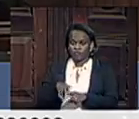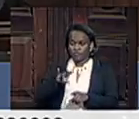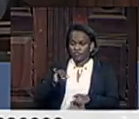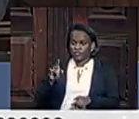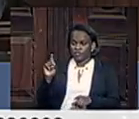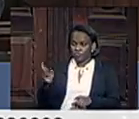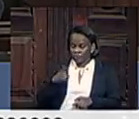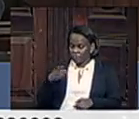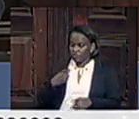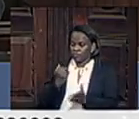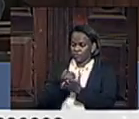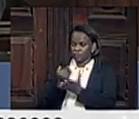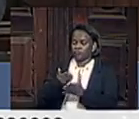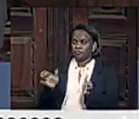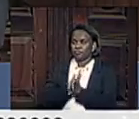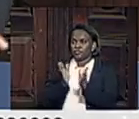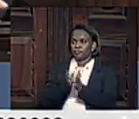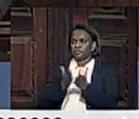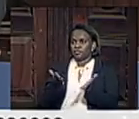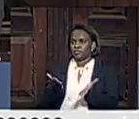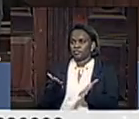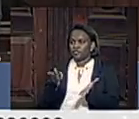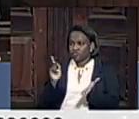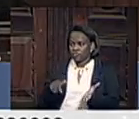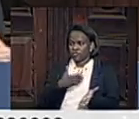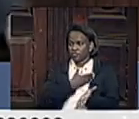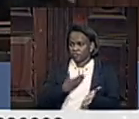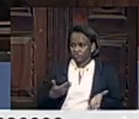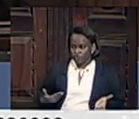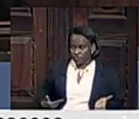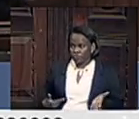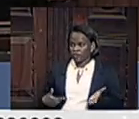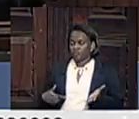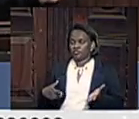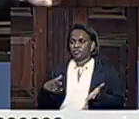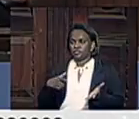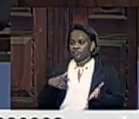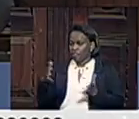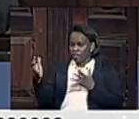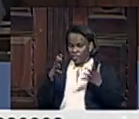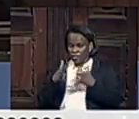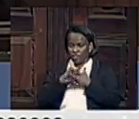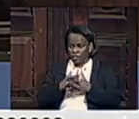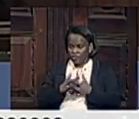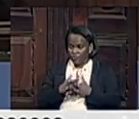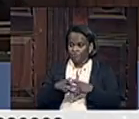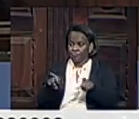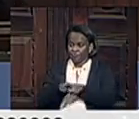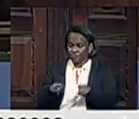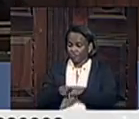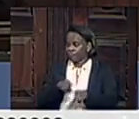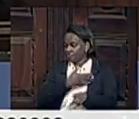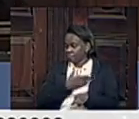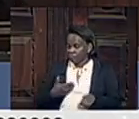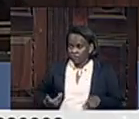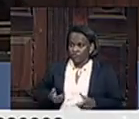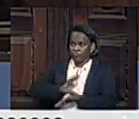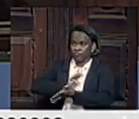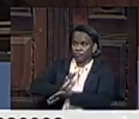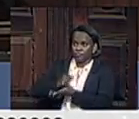mais pobre. Esse é um governo que, além de estar sem rumo, é um governo que está indo contra os